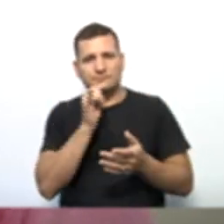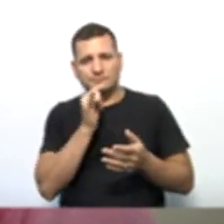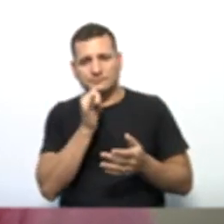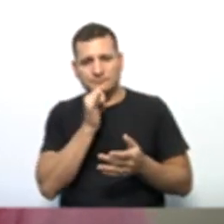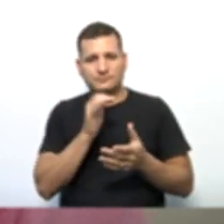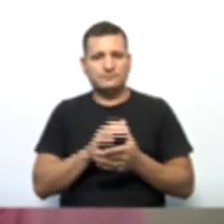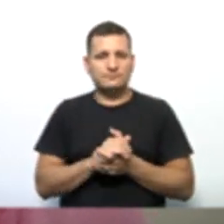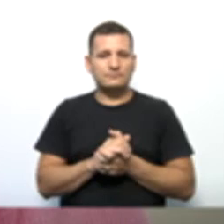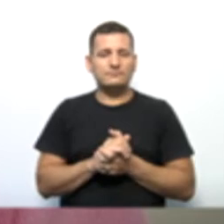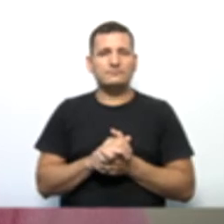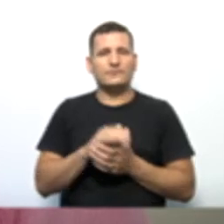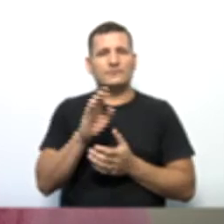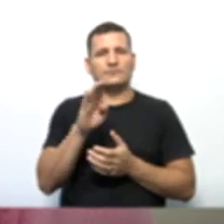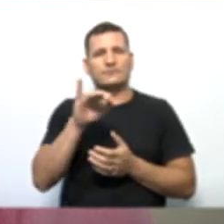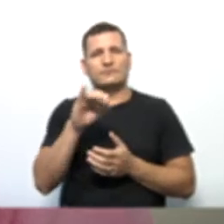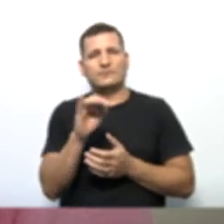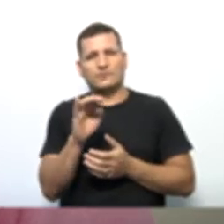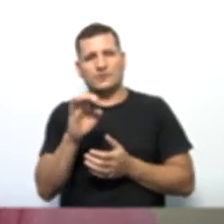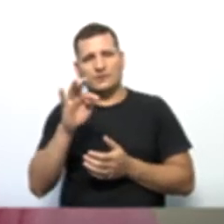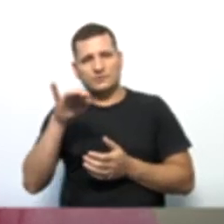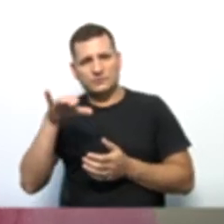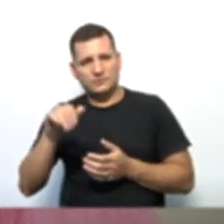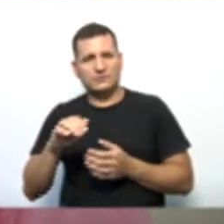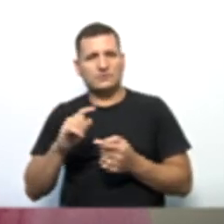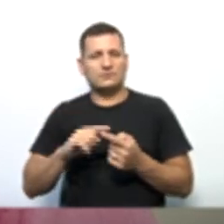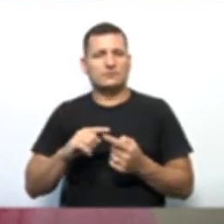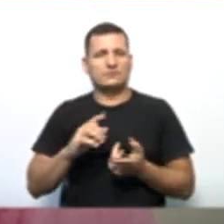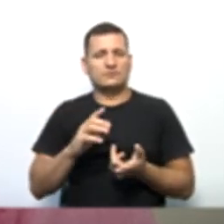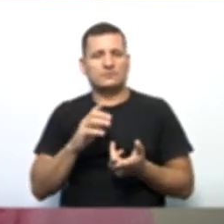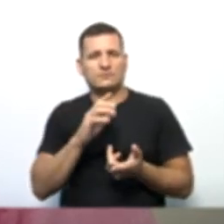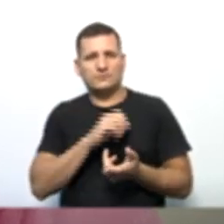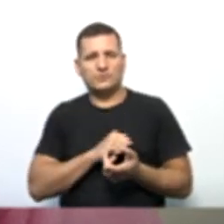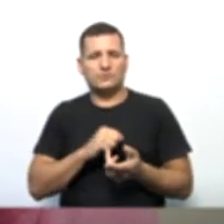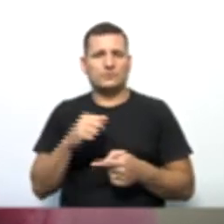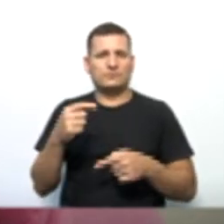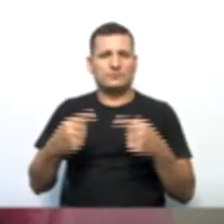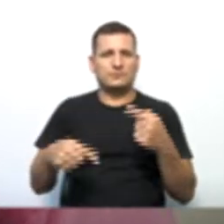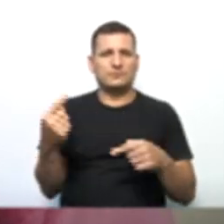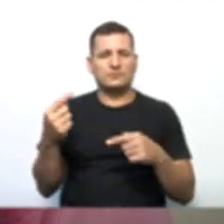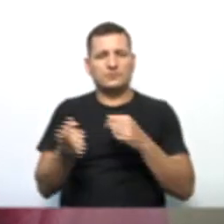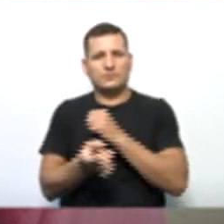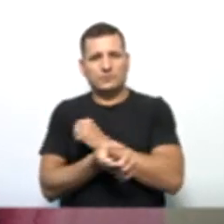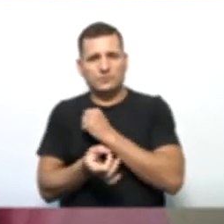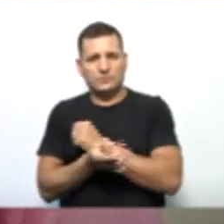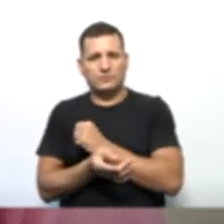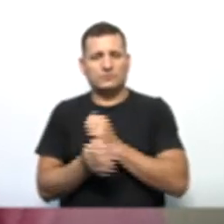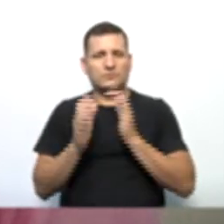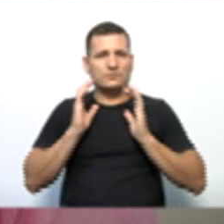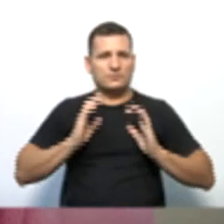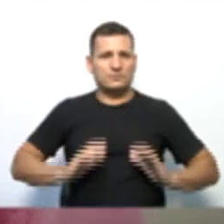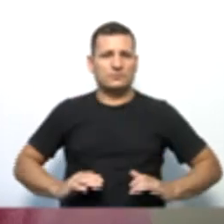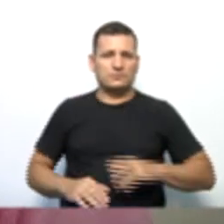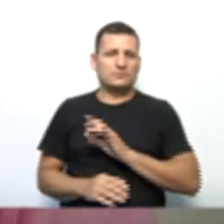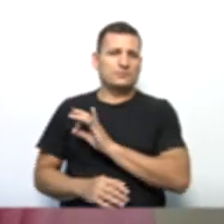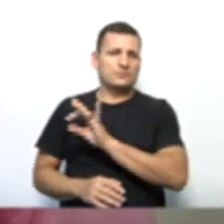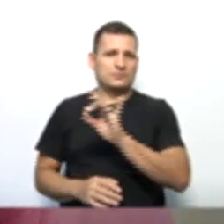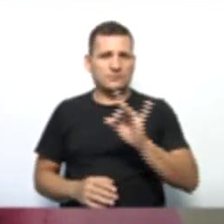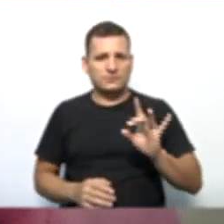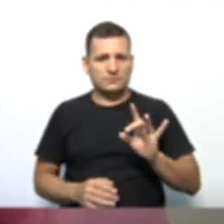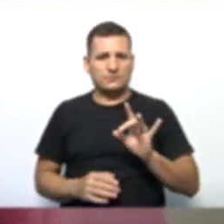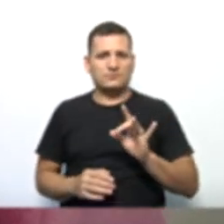a questão da bioética, do aborto, da política, das corrupções, das condutas pessoais que escandalizam, da